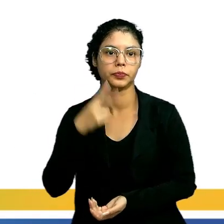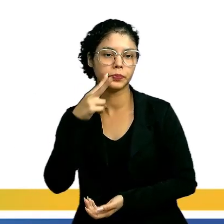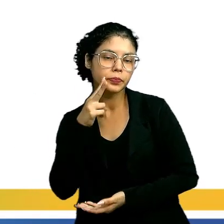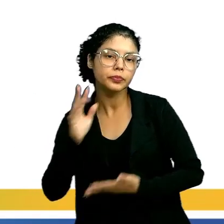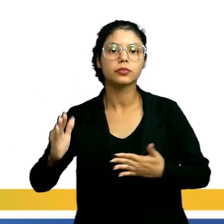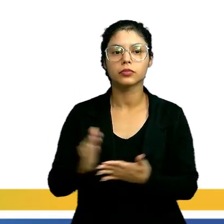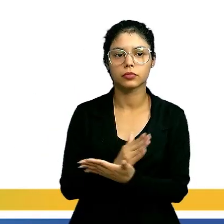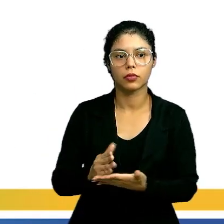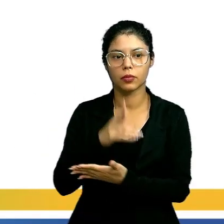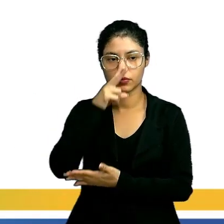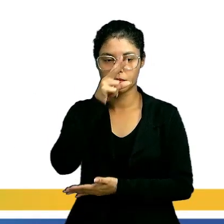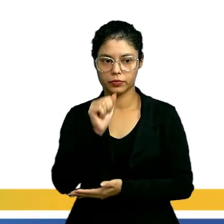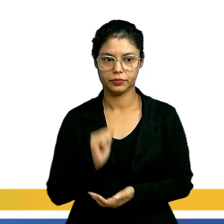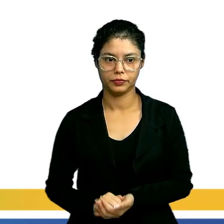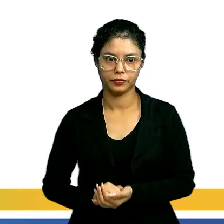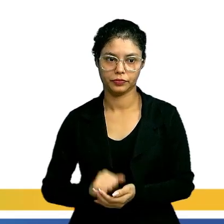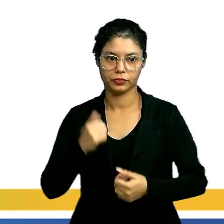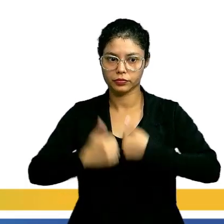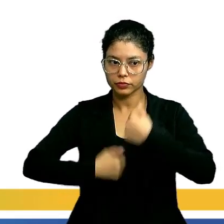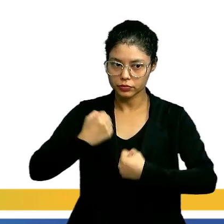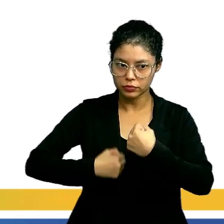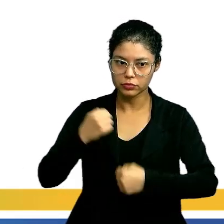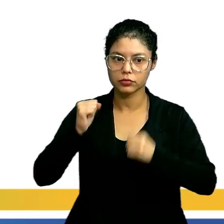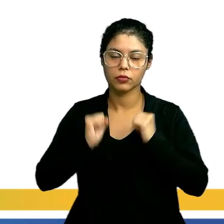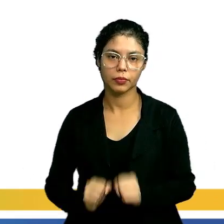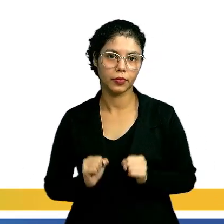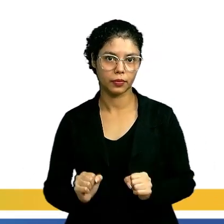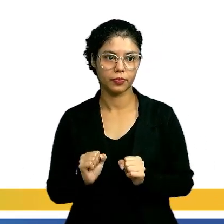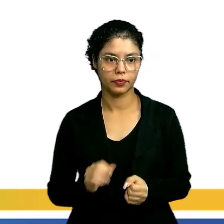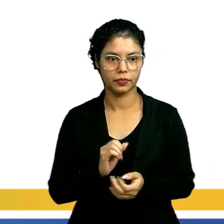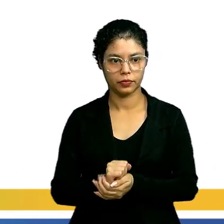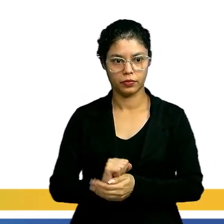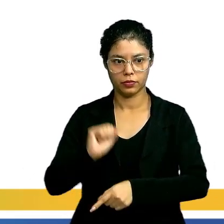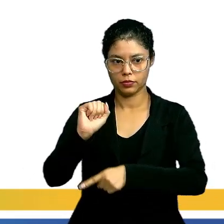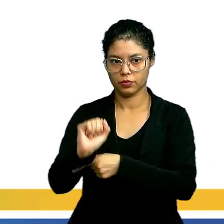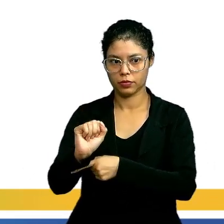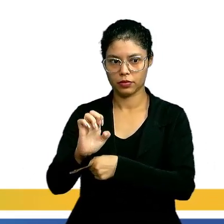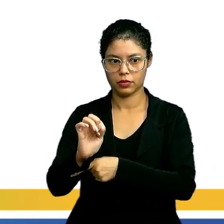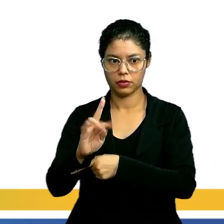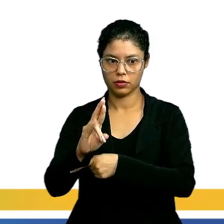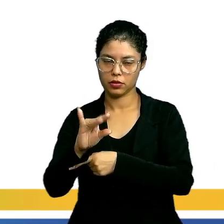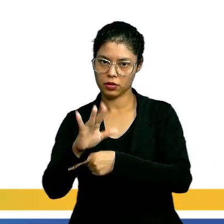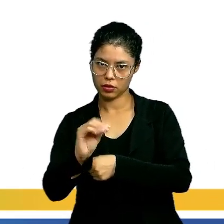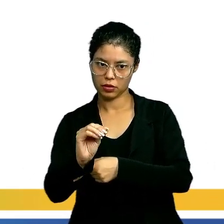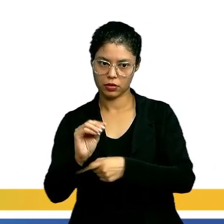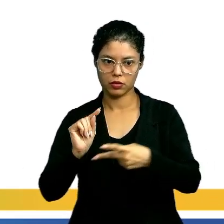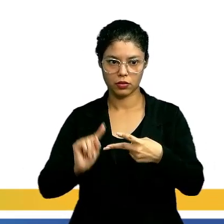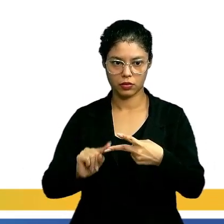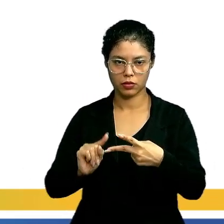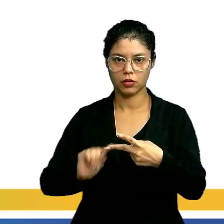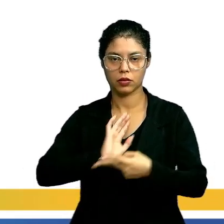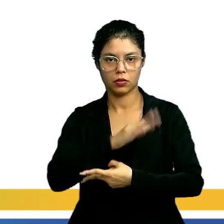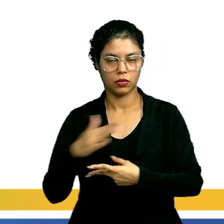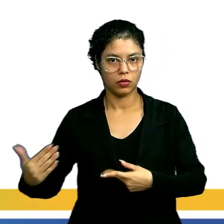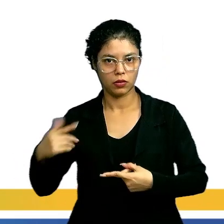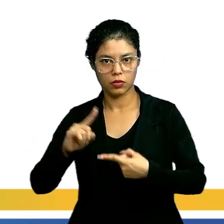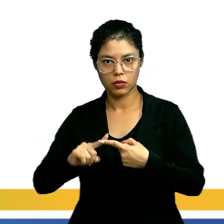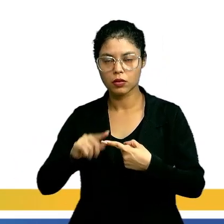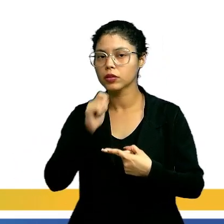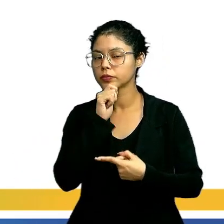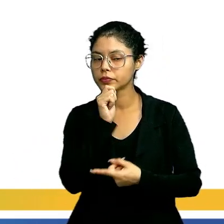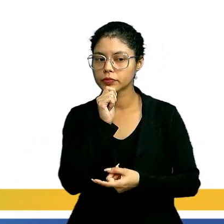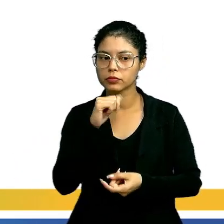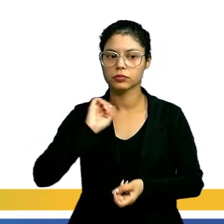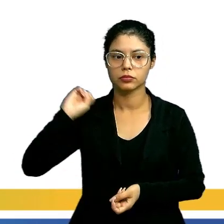Vejamos alguns tipos de força. A força de atrito ela pode ser classificada como força de atrito estático, que é quando ela